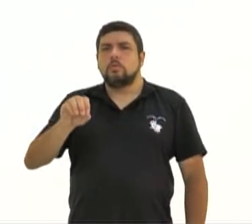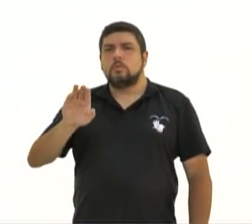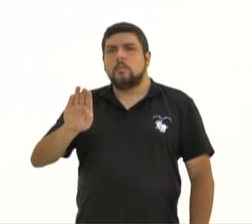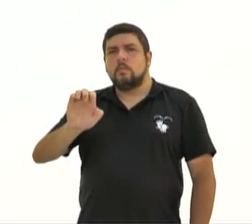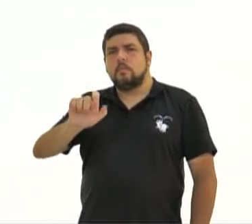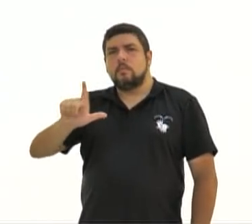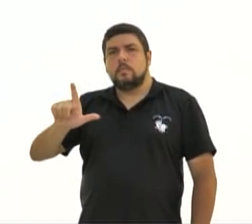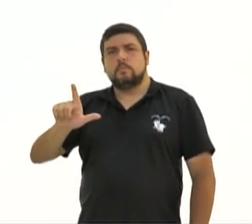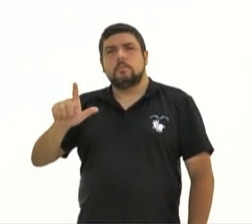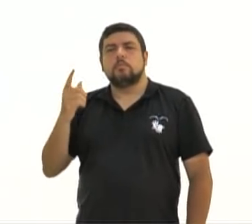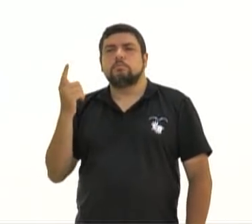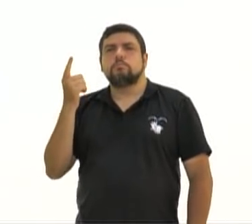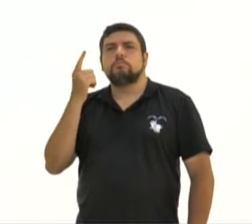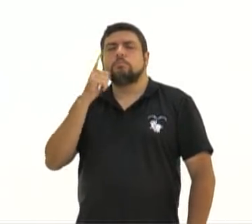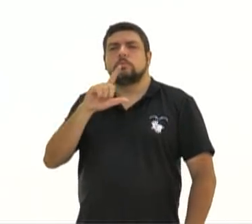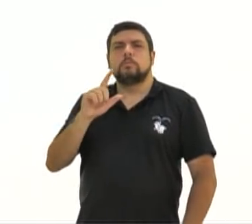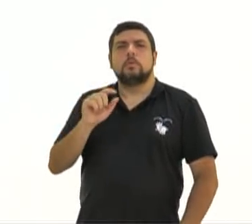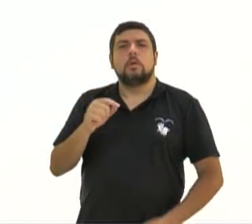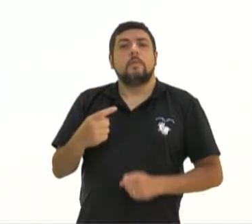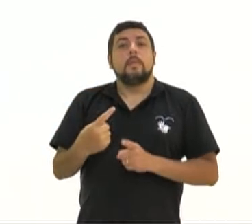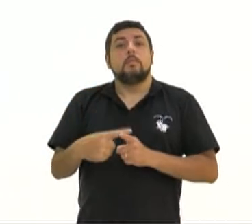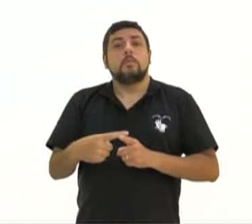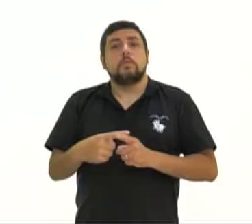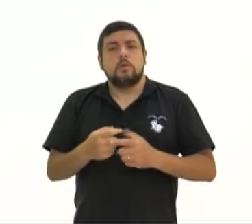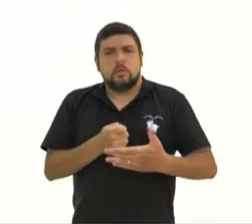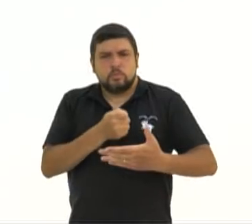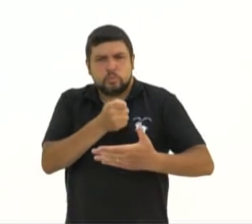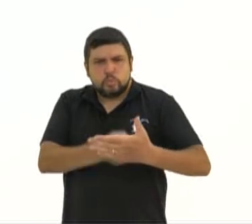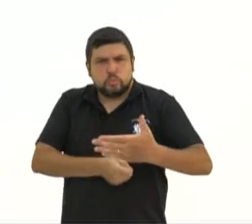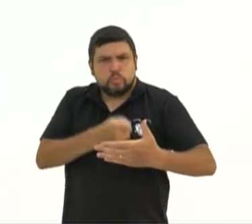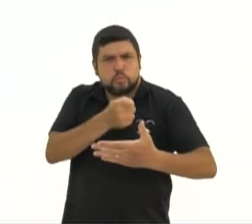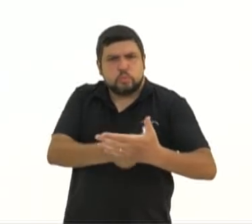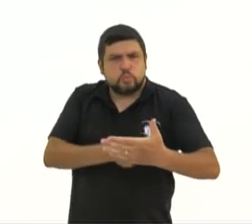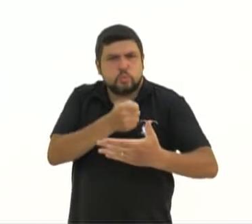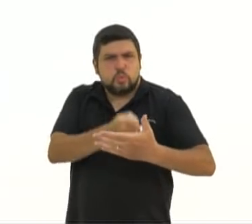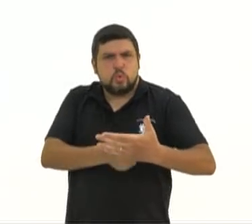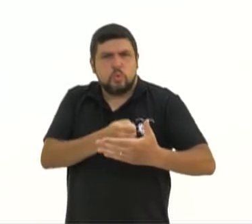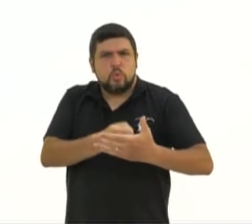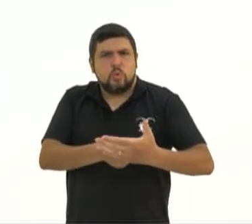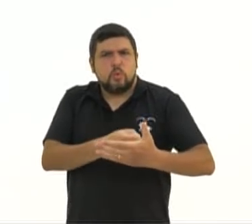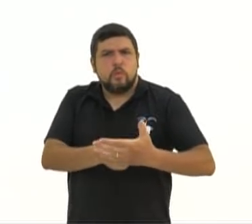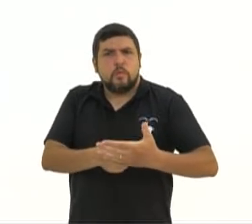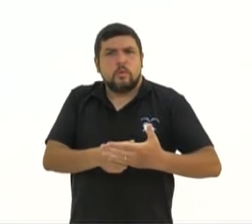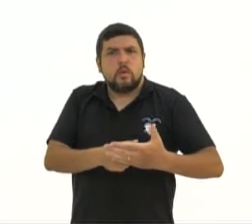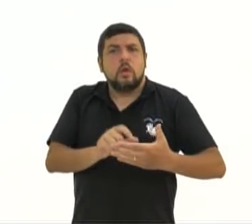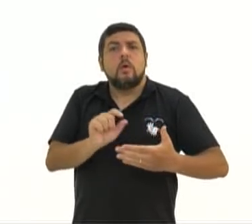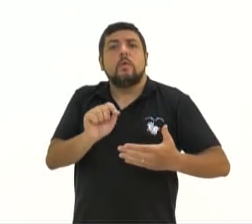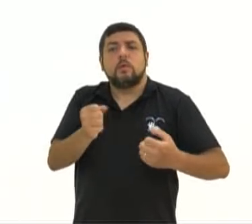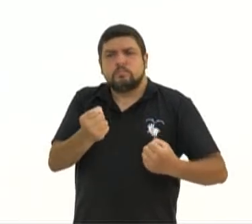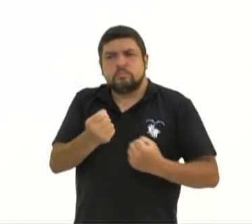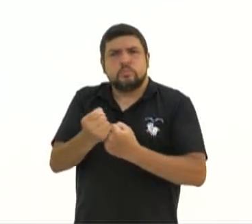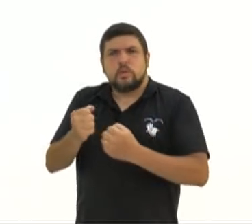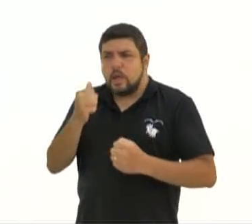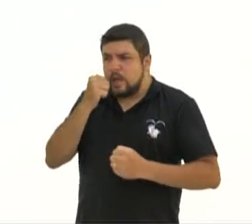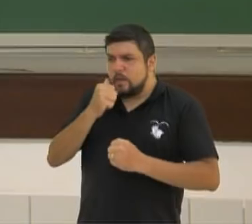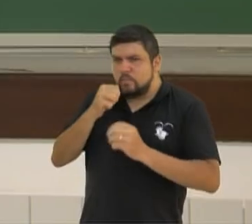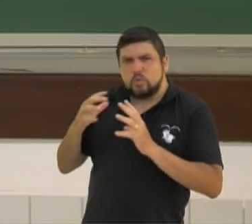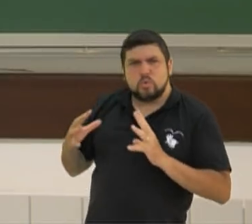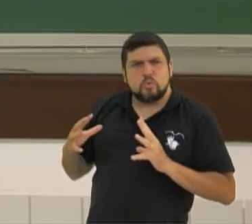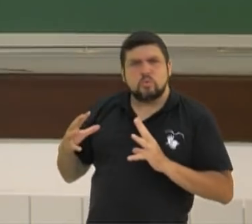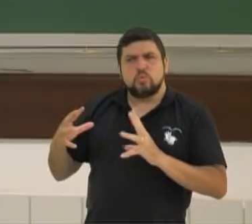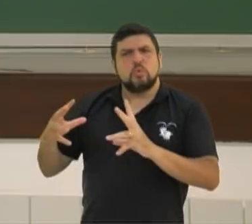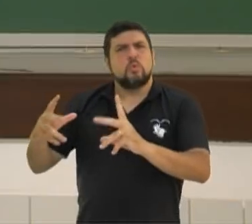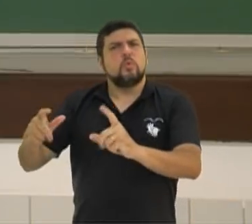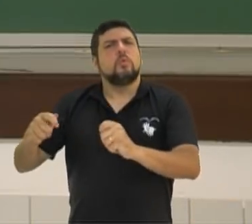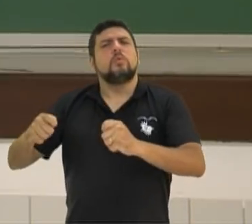para que todas as meninas do mundo tenham o direito de estudar. Mas, teacher, como assim todas